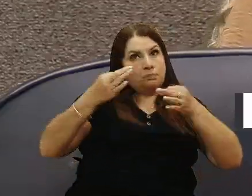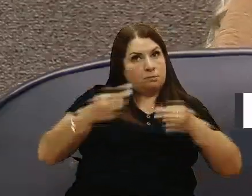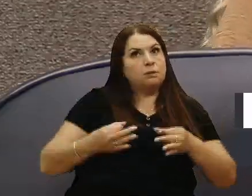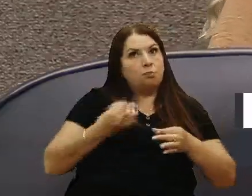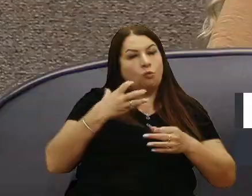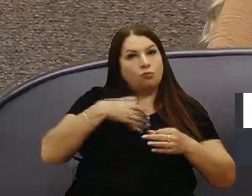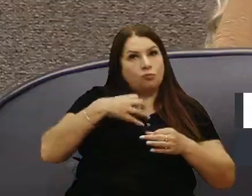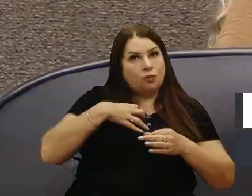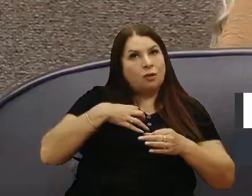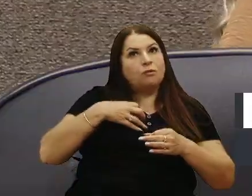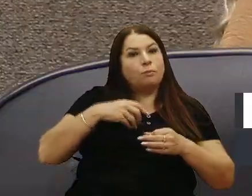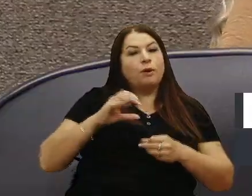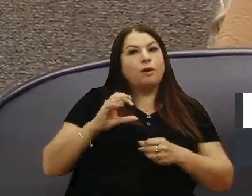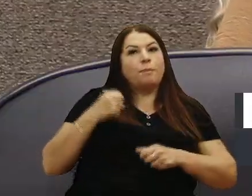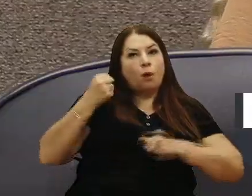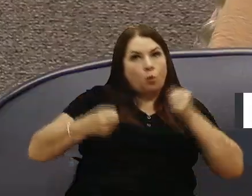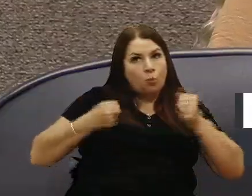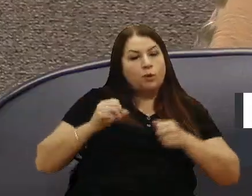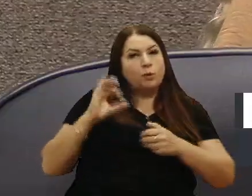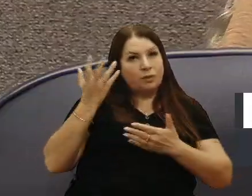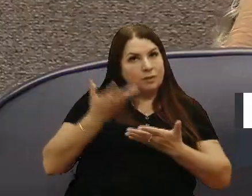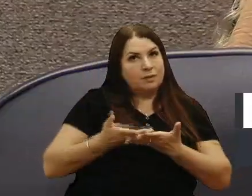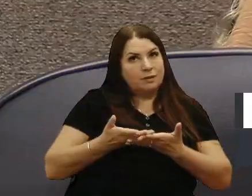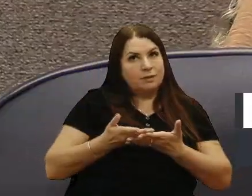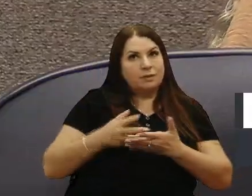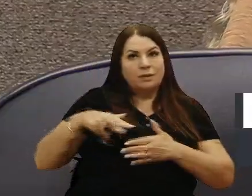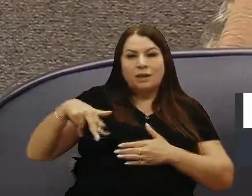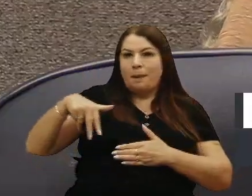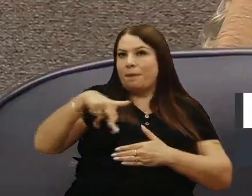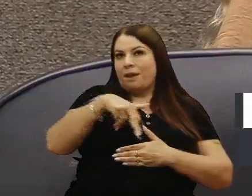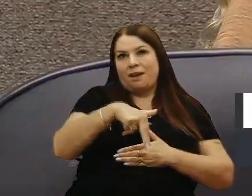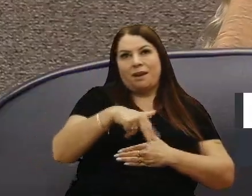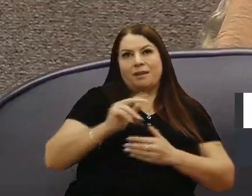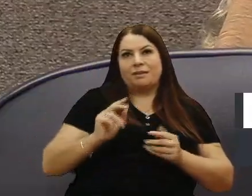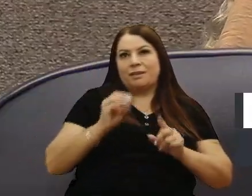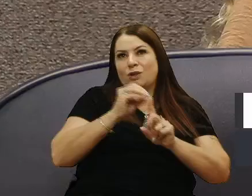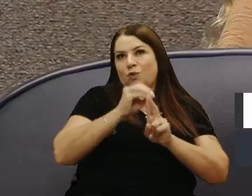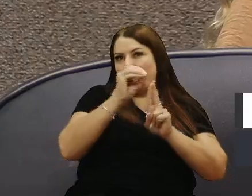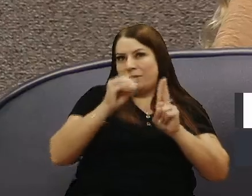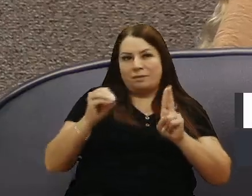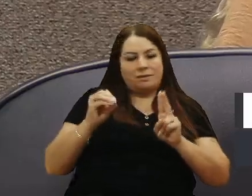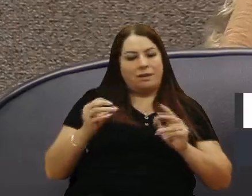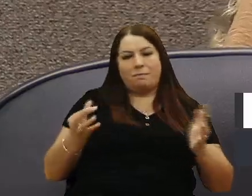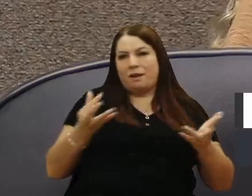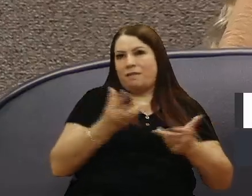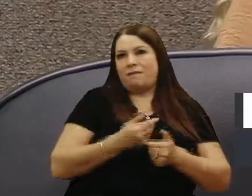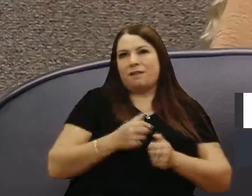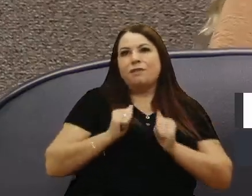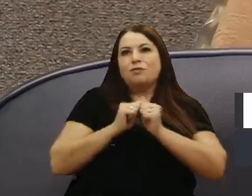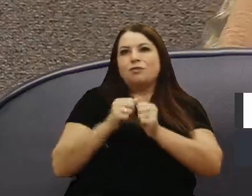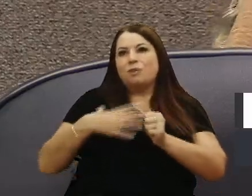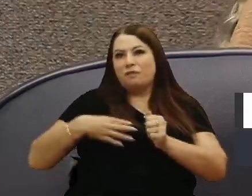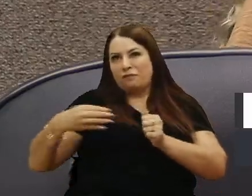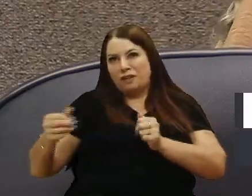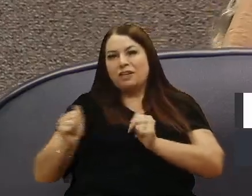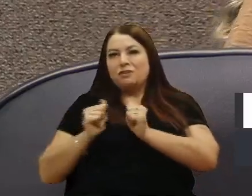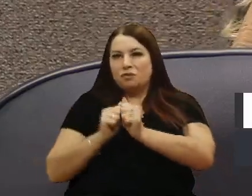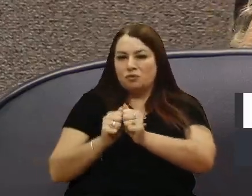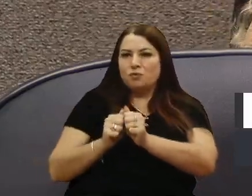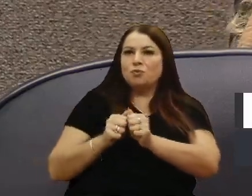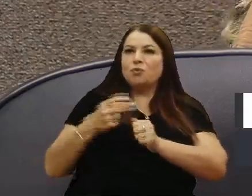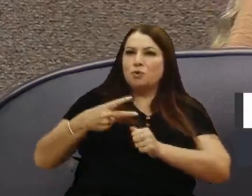boa maneira para que a corrida acontecesse. E a caminhada, então, da Unitea, maravilhosa, eu levei a Yasmin, né? Novamente,